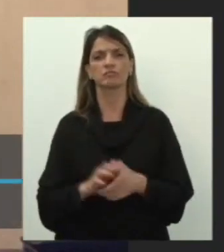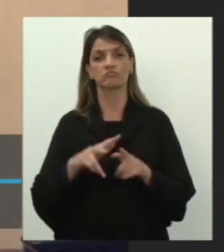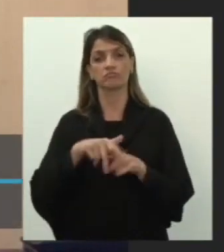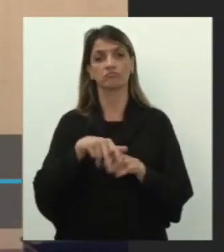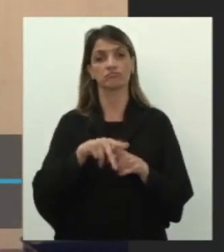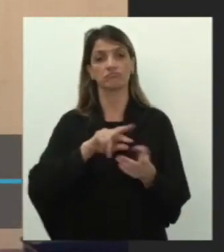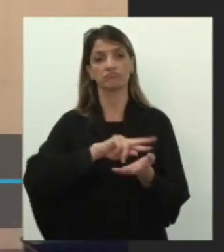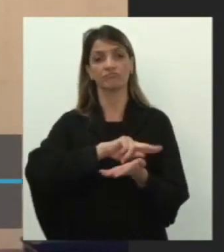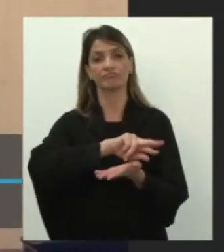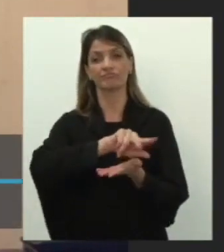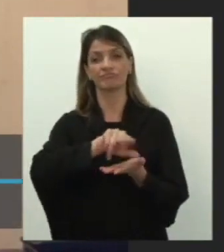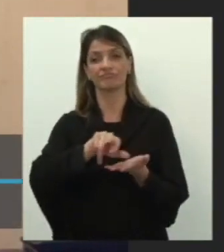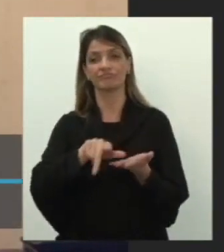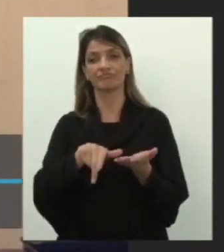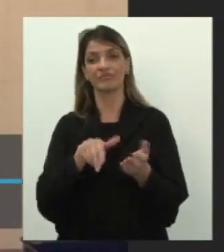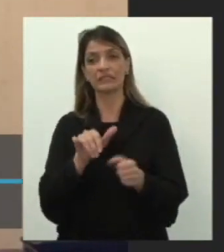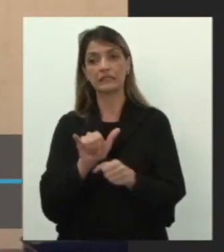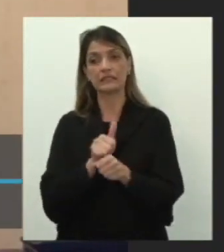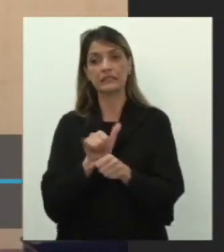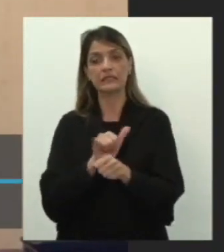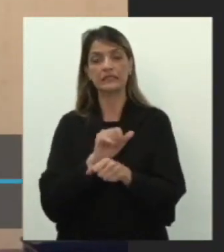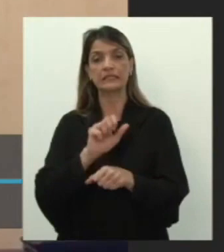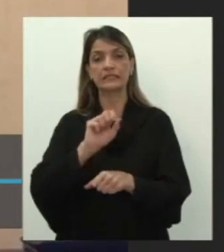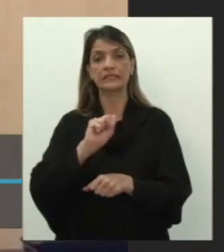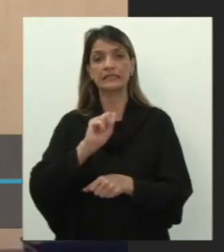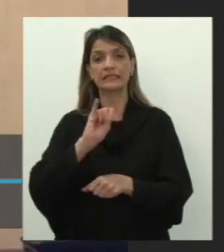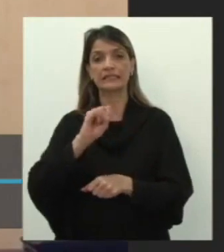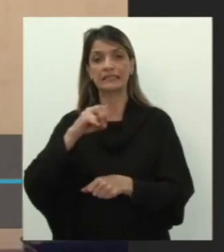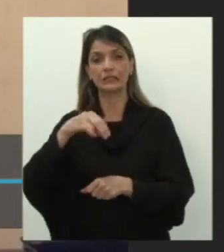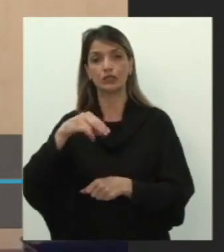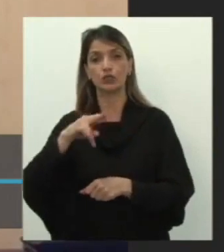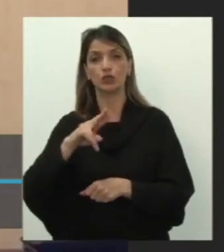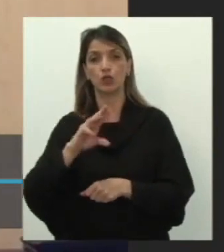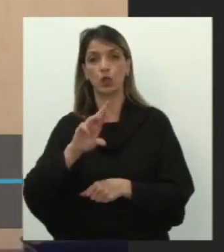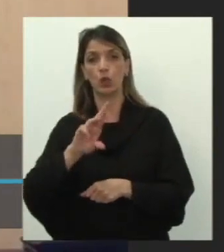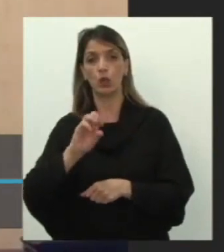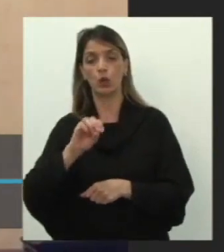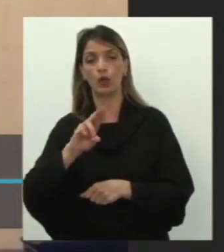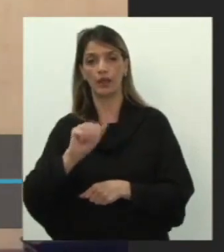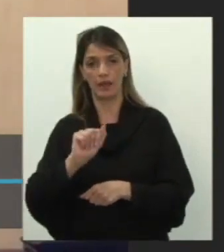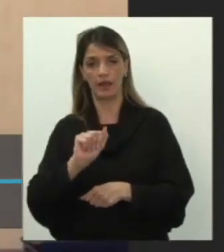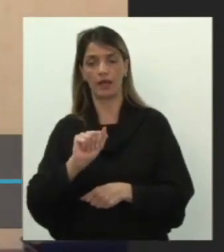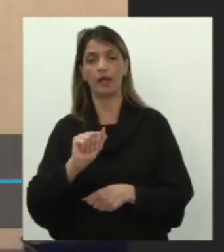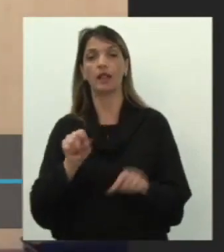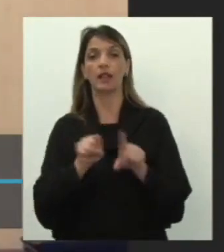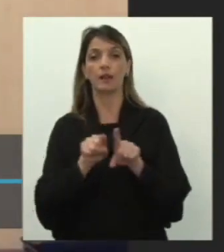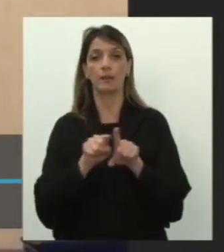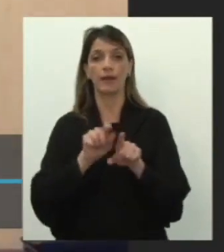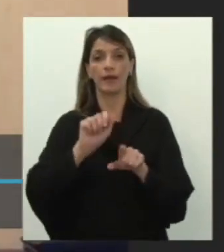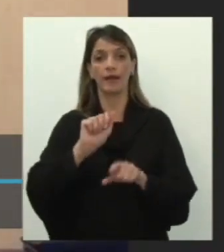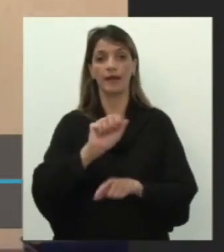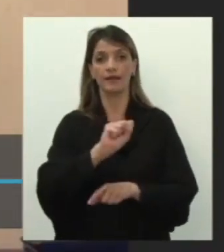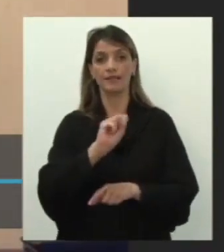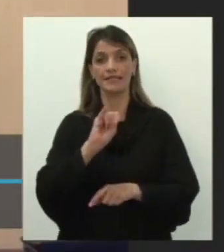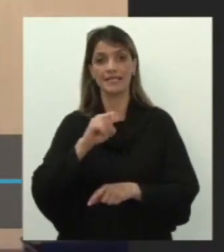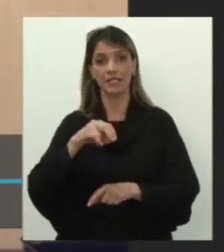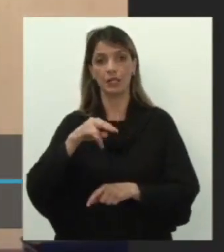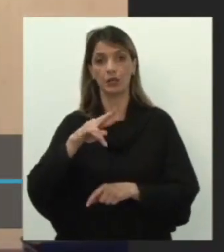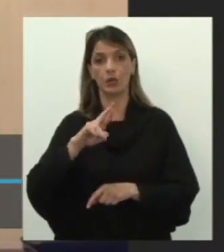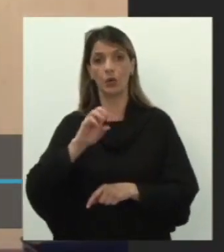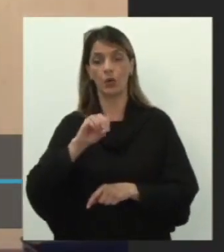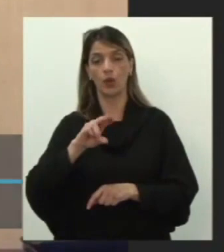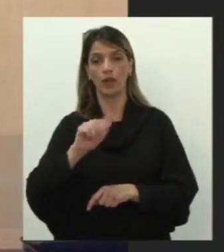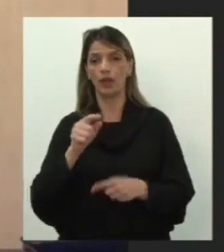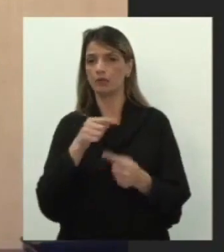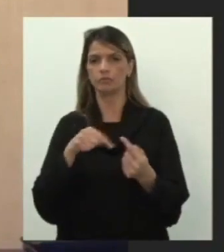né? Ferramentas síncronas e assíncronas e os significados de suas abordagens. O